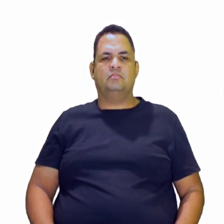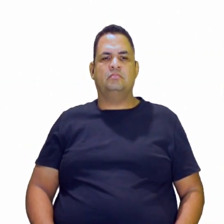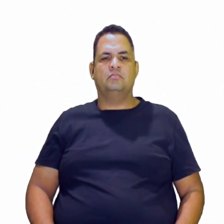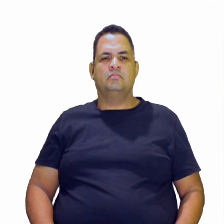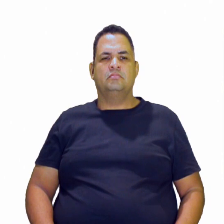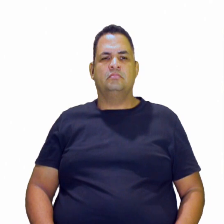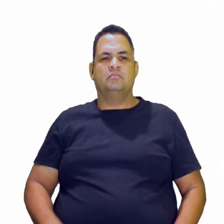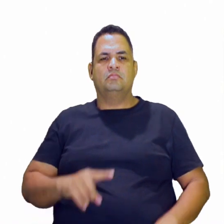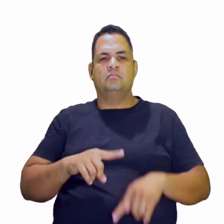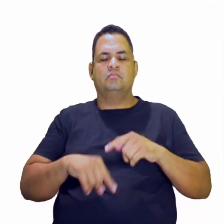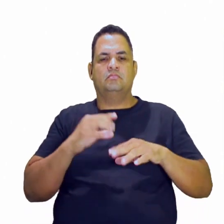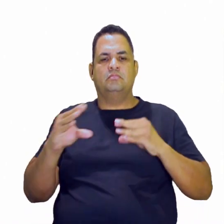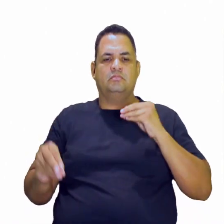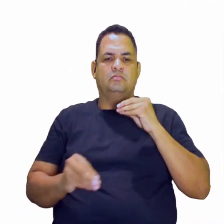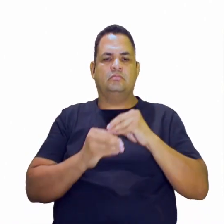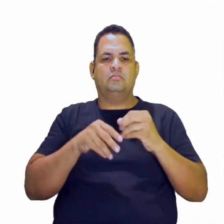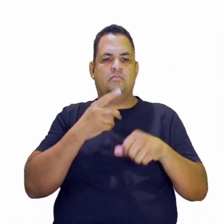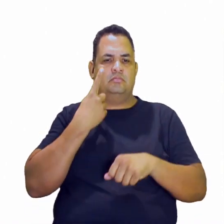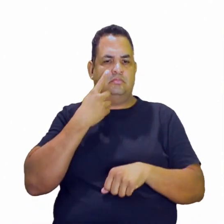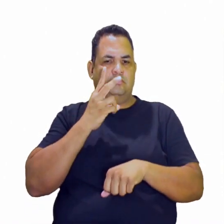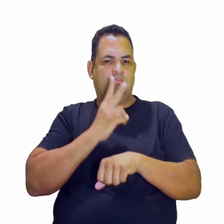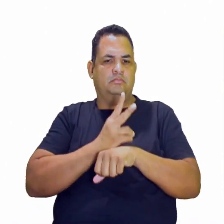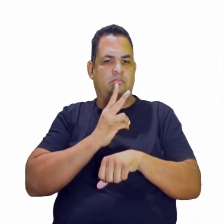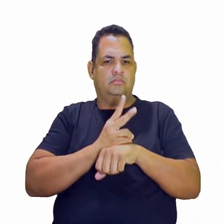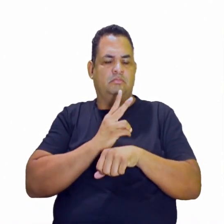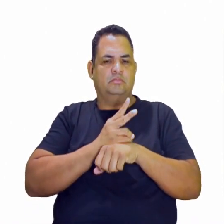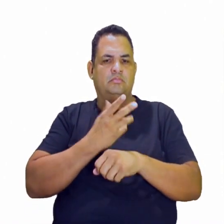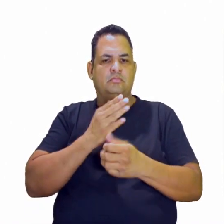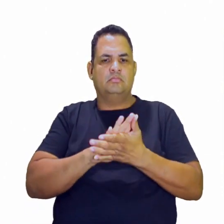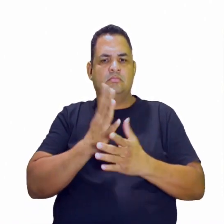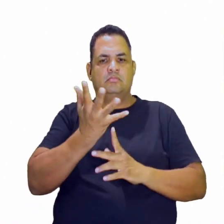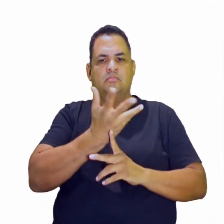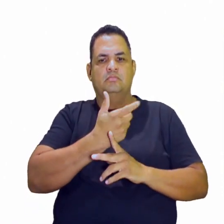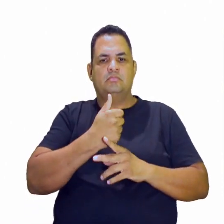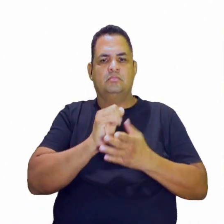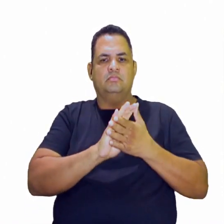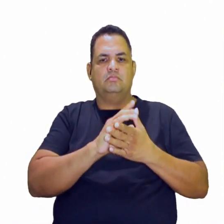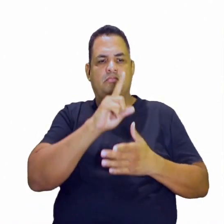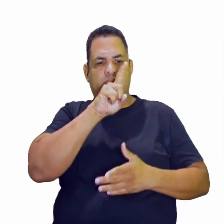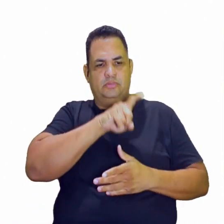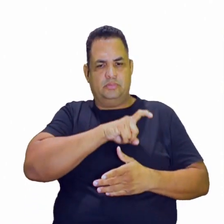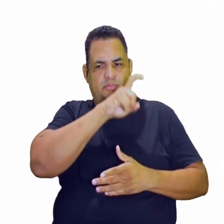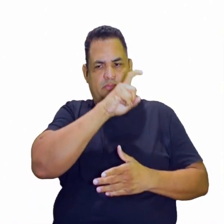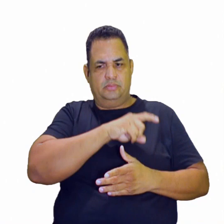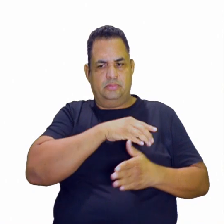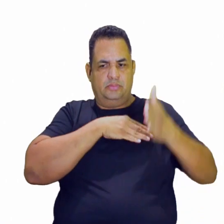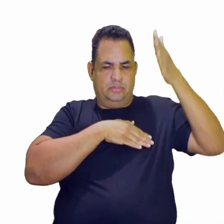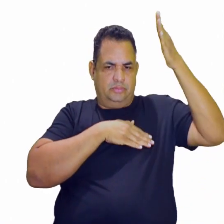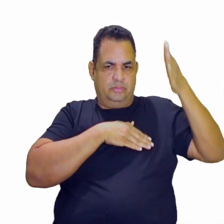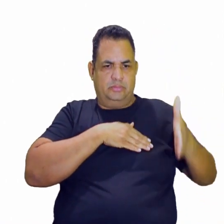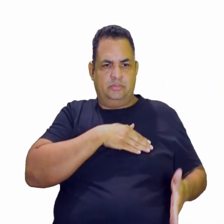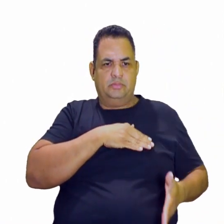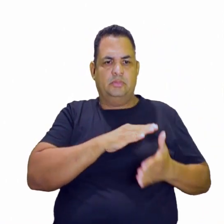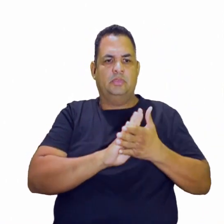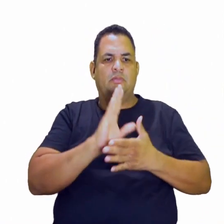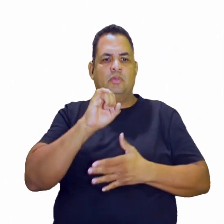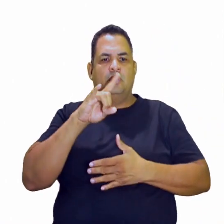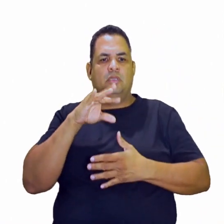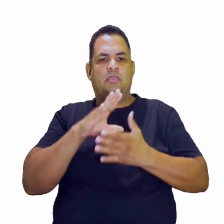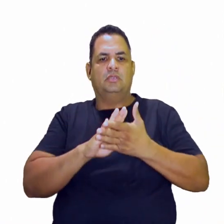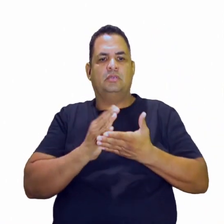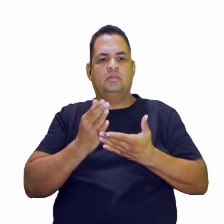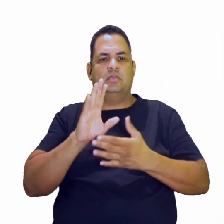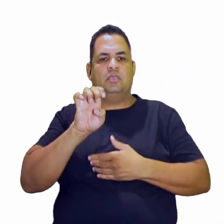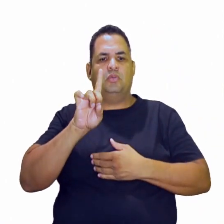complementar é assistir ao vídeo, né, sobre a arte do grafiteiro e muralista Eduardo Cobra. Então,